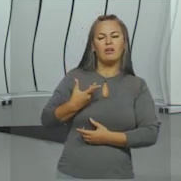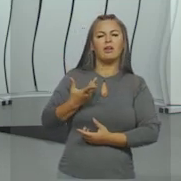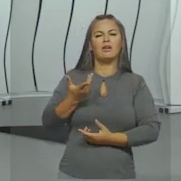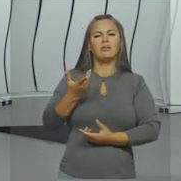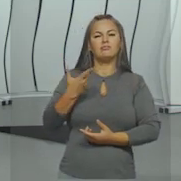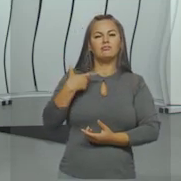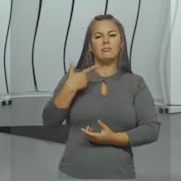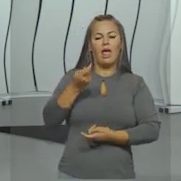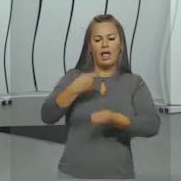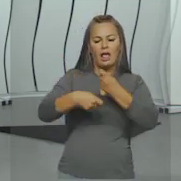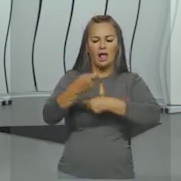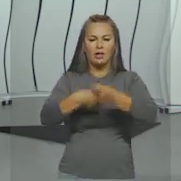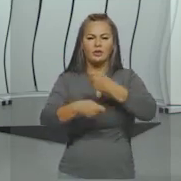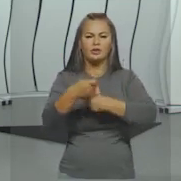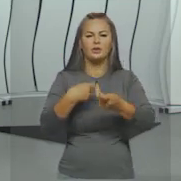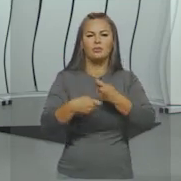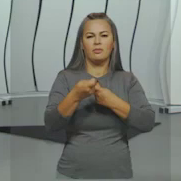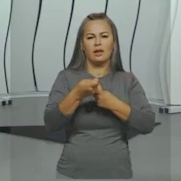né?